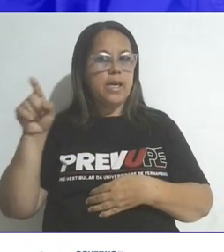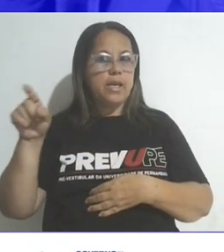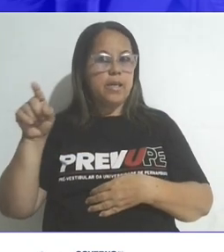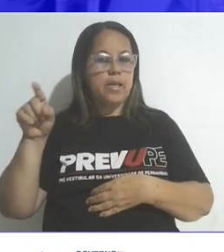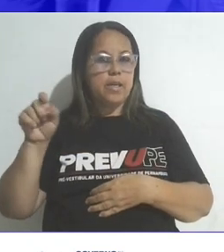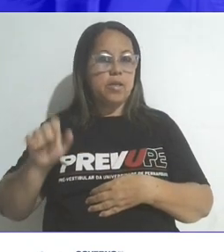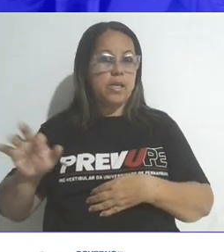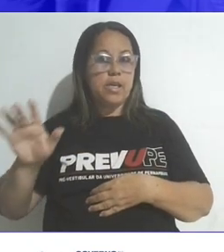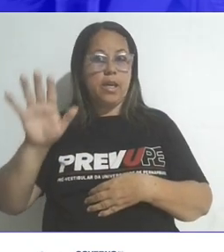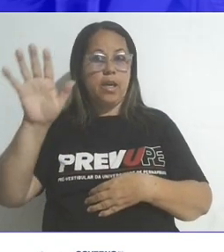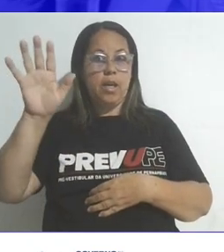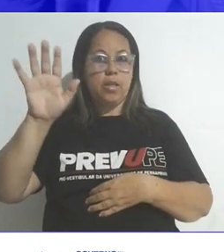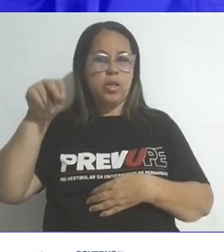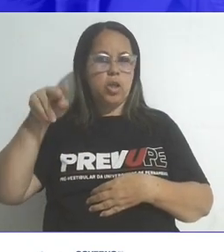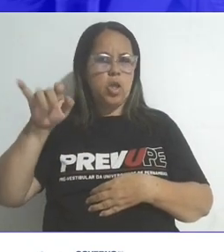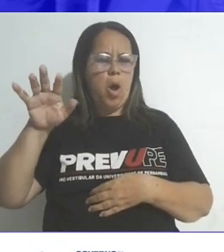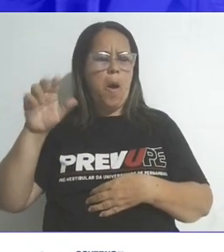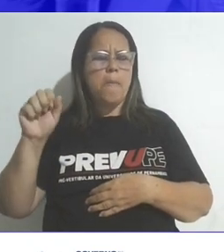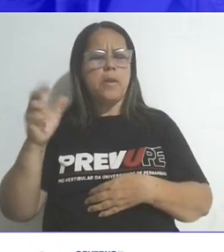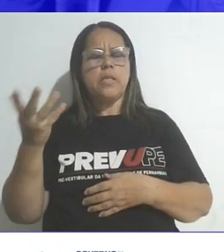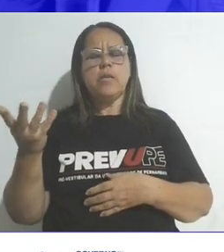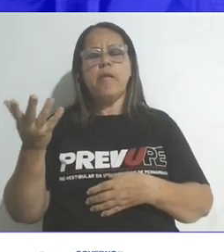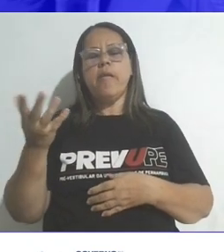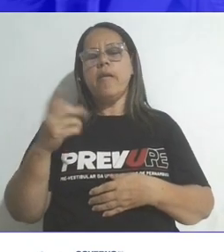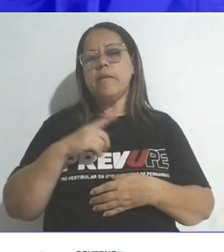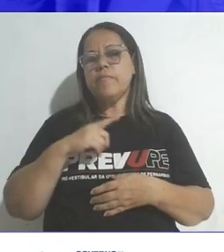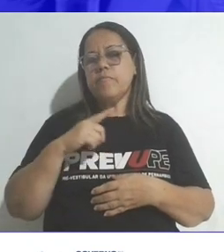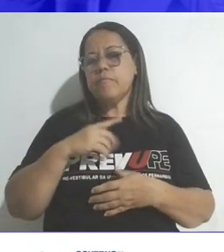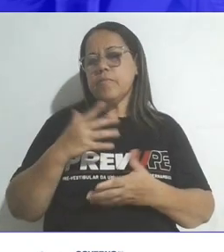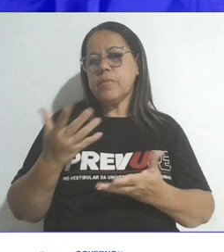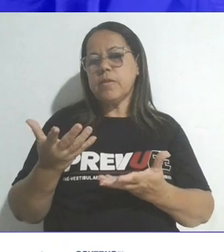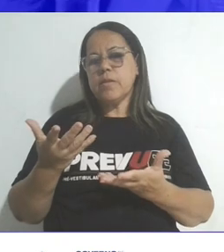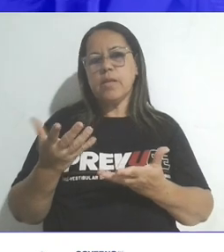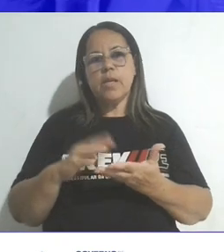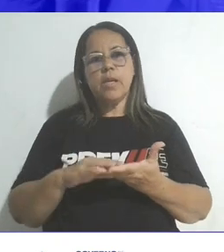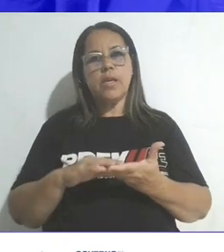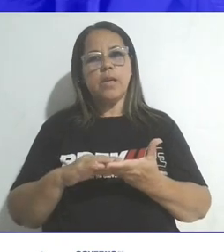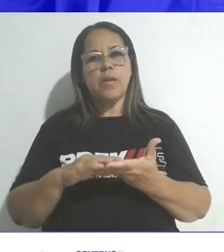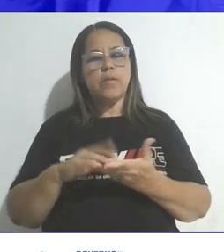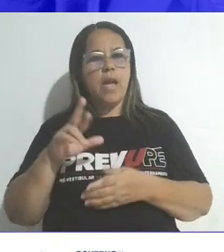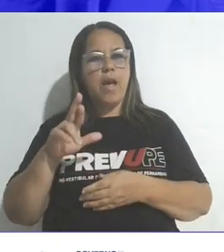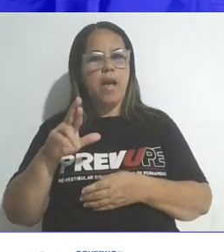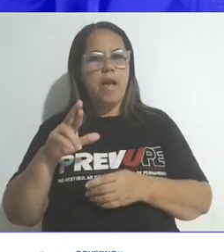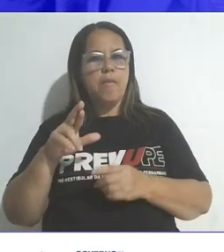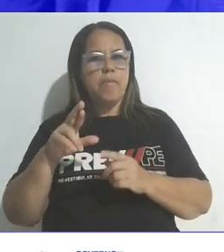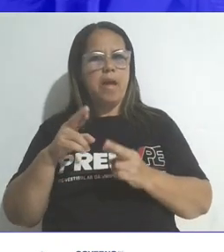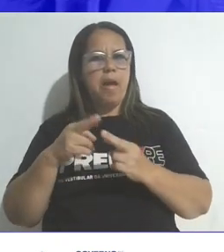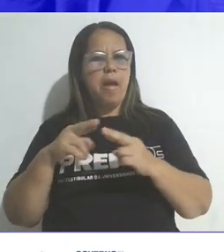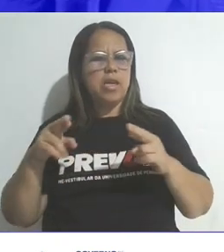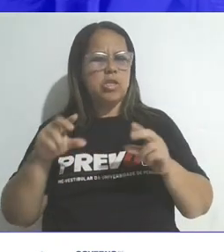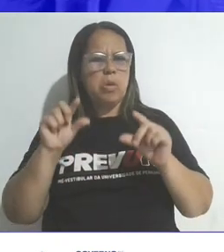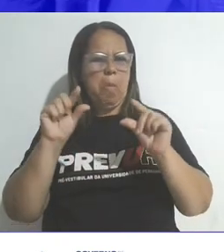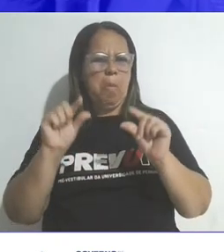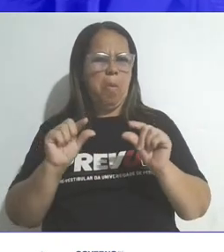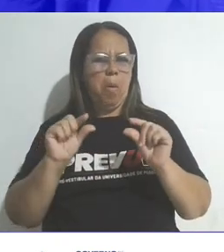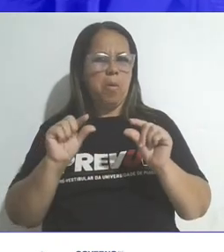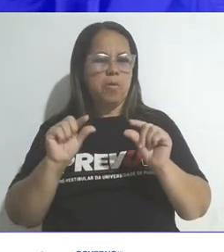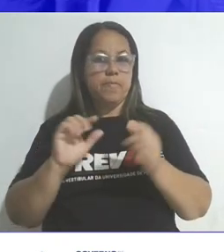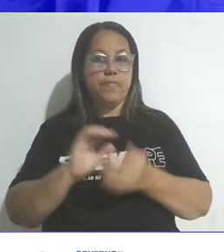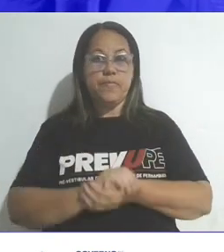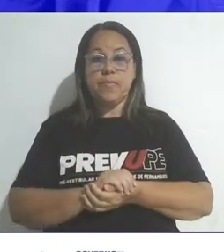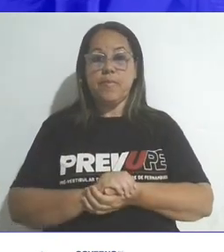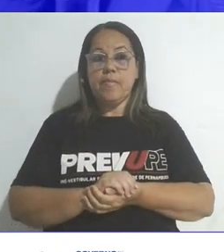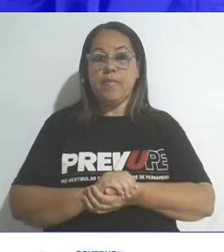serem elementos estáveis, eles têm baixa propensão a reagir quimicamente. A